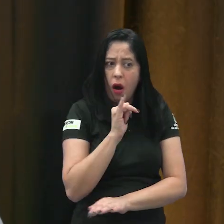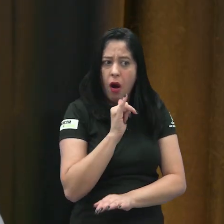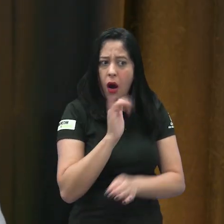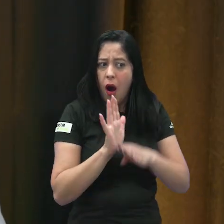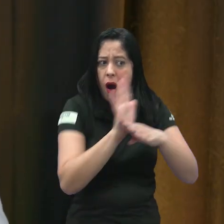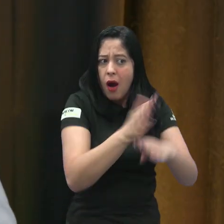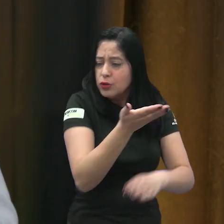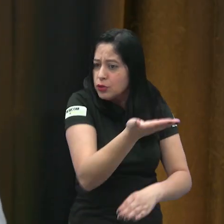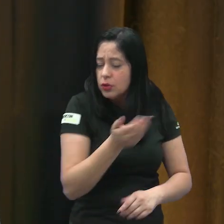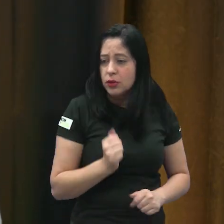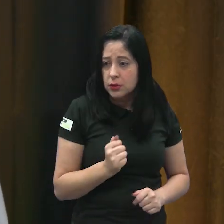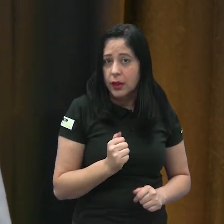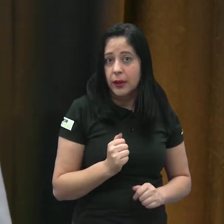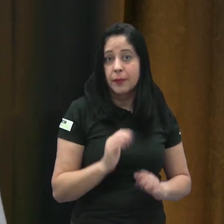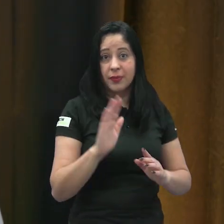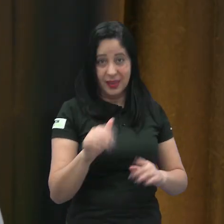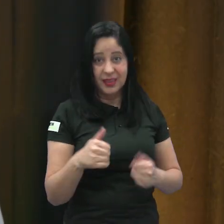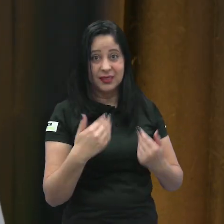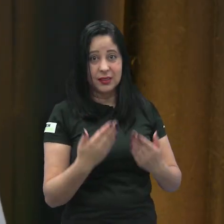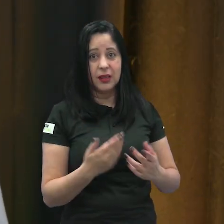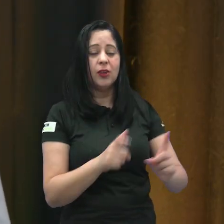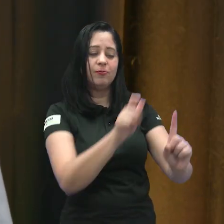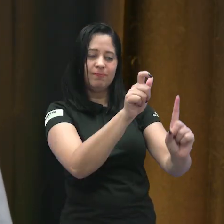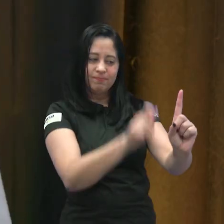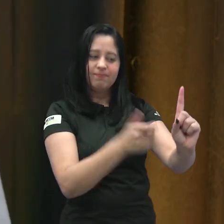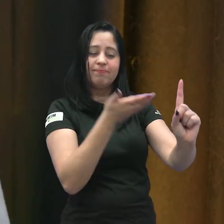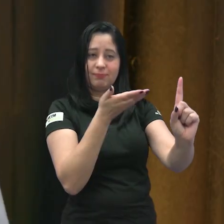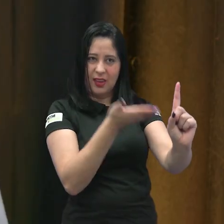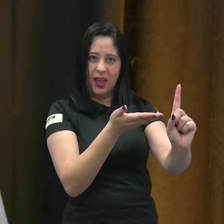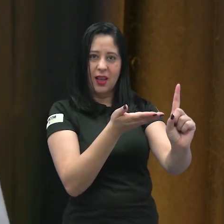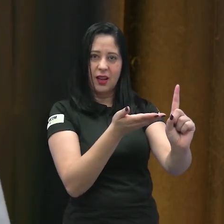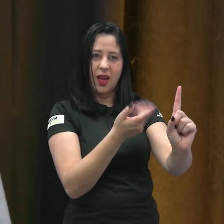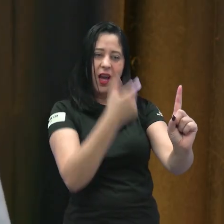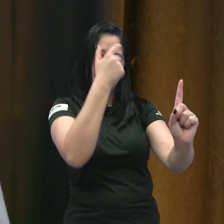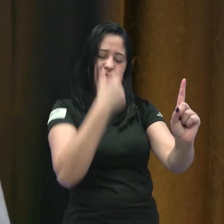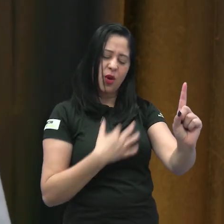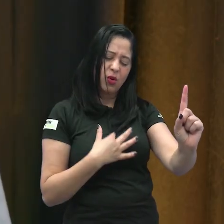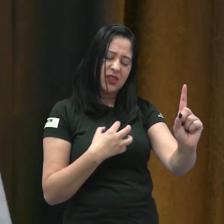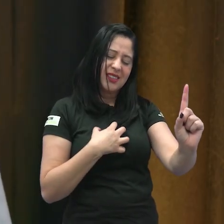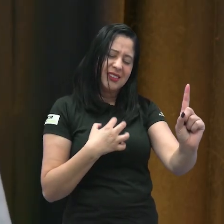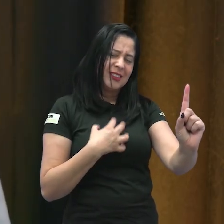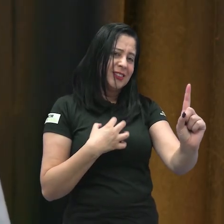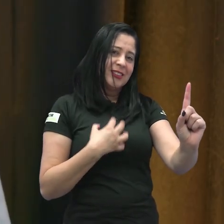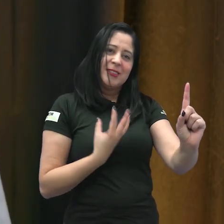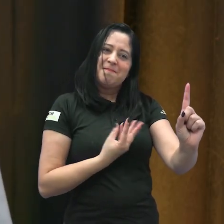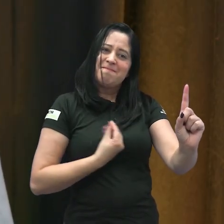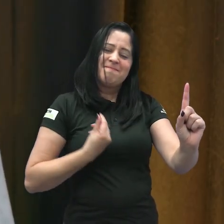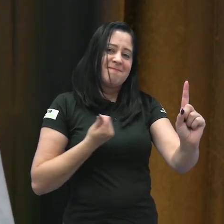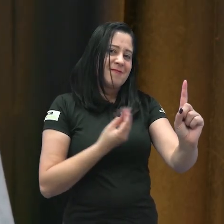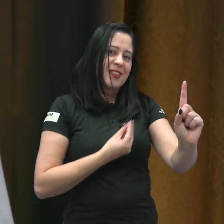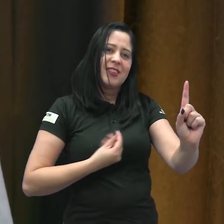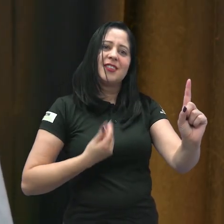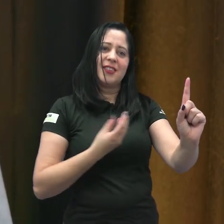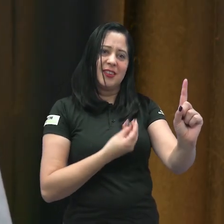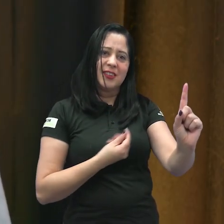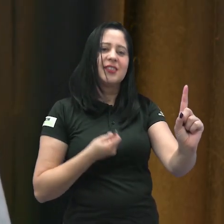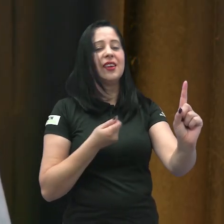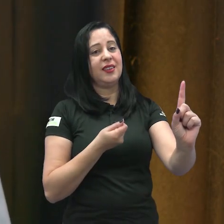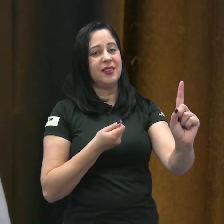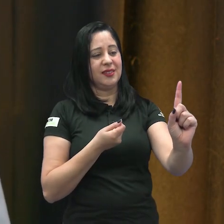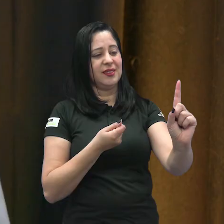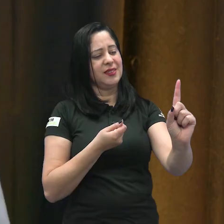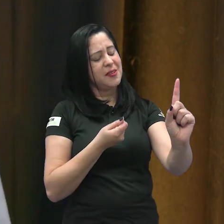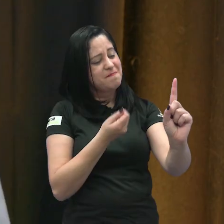chegar, tá? Então, o caso dela é um dos casos que de fato, me deixa, assim, realizado